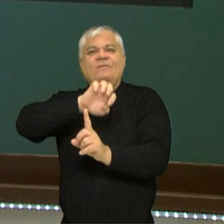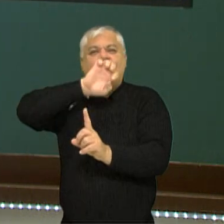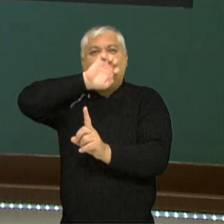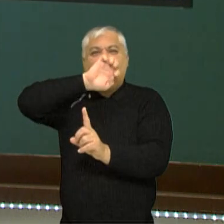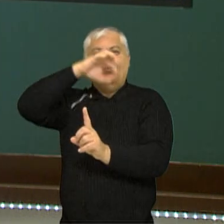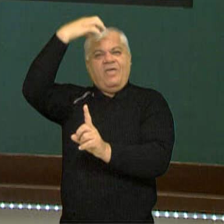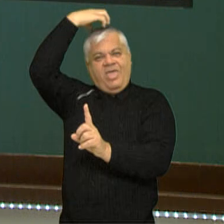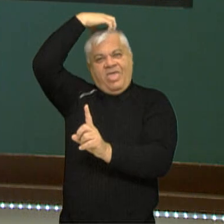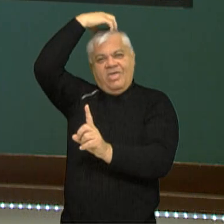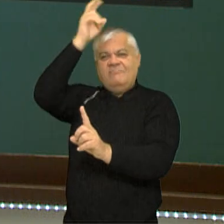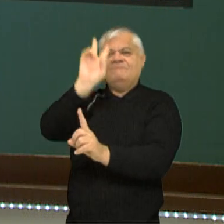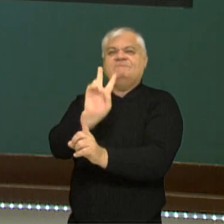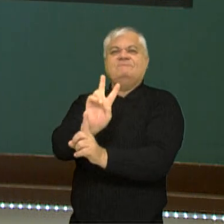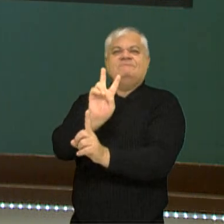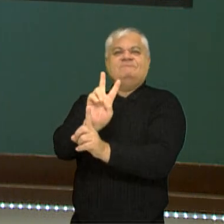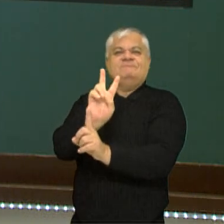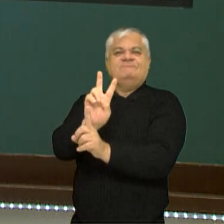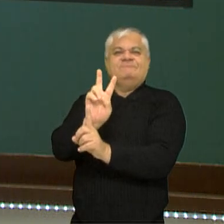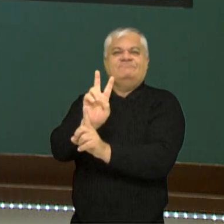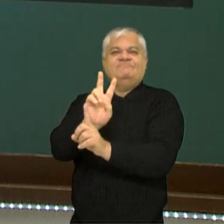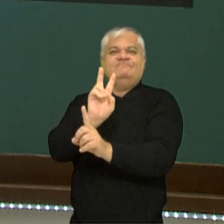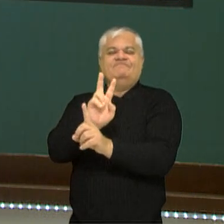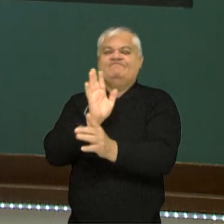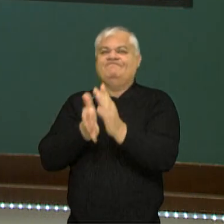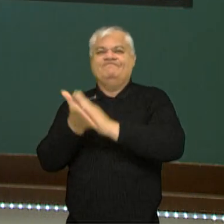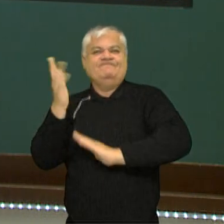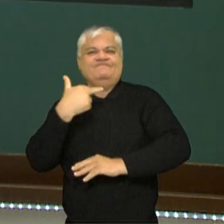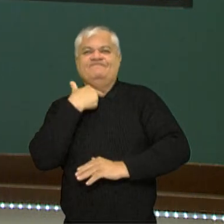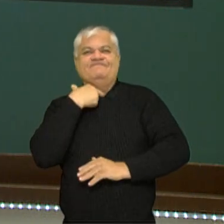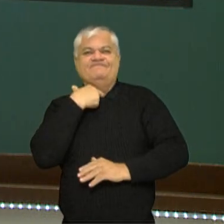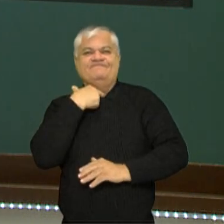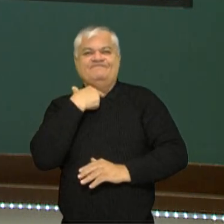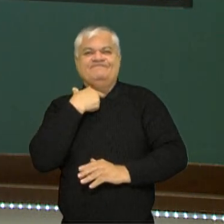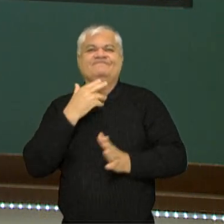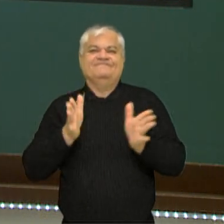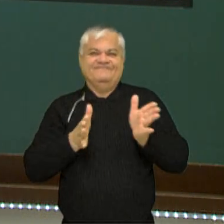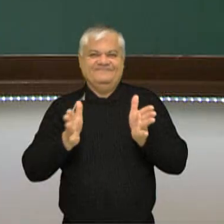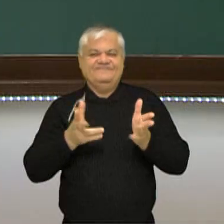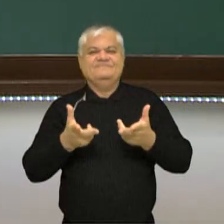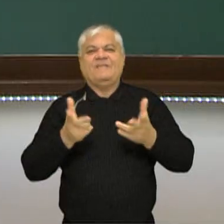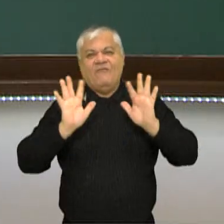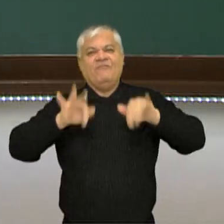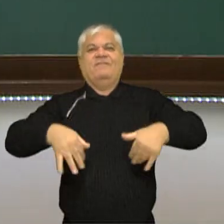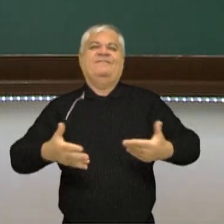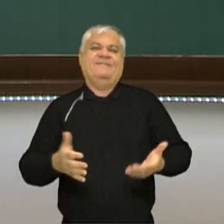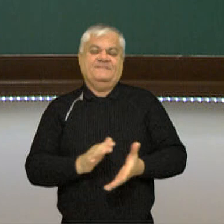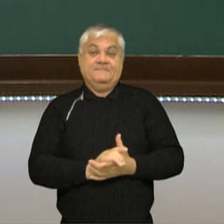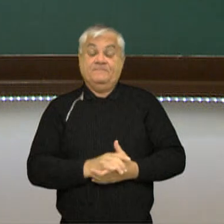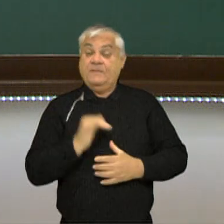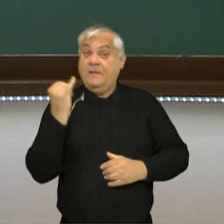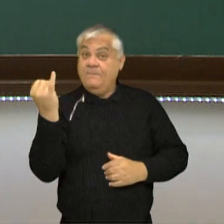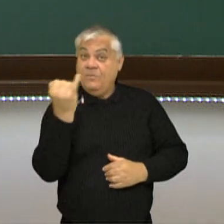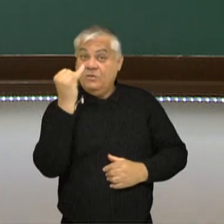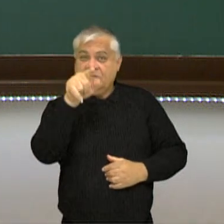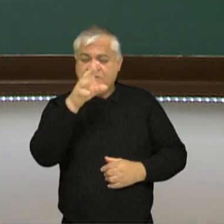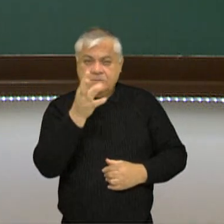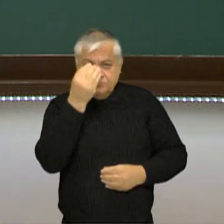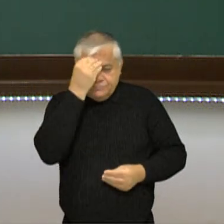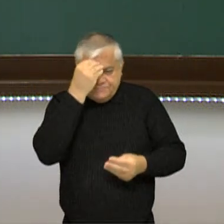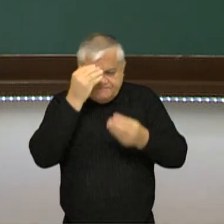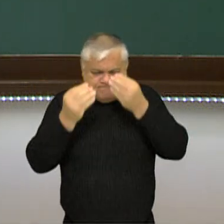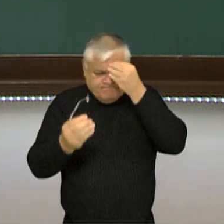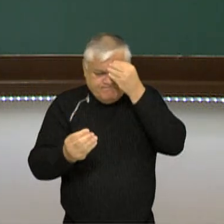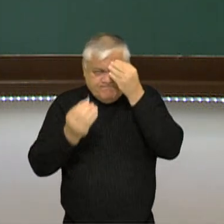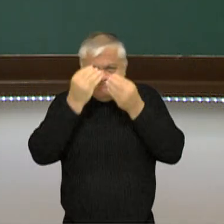rei adversário. Ele também, então, não tem fuga, tá? Pessoal, é importante até você decorar um pouco